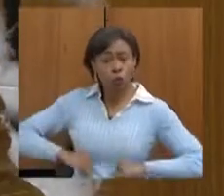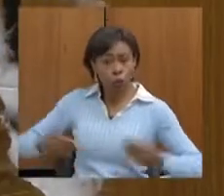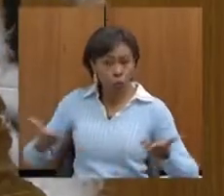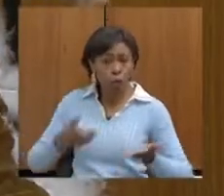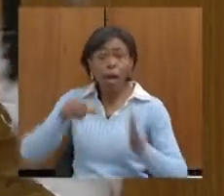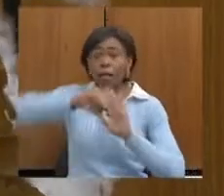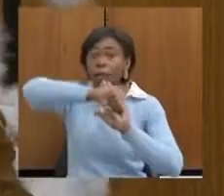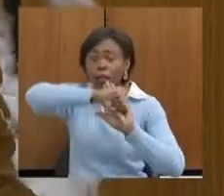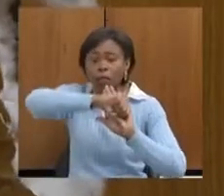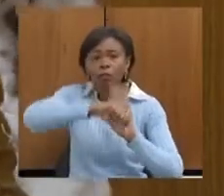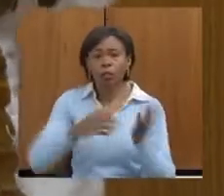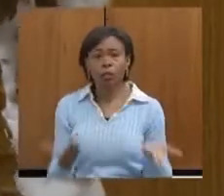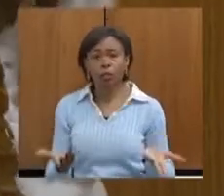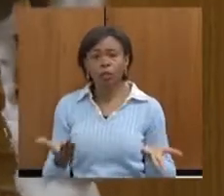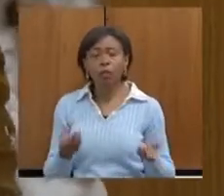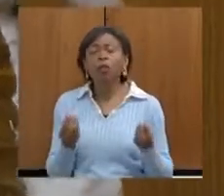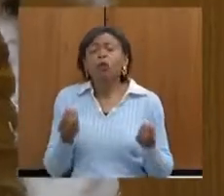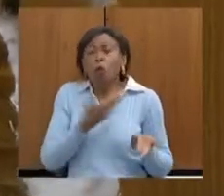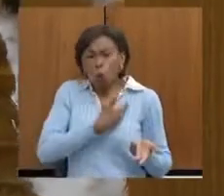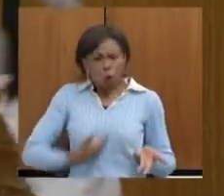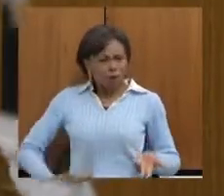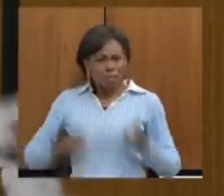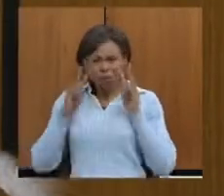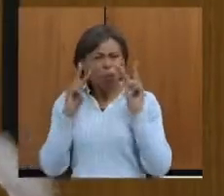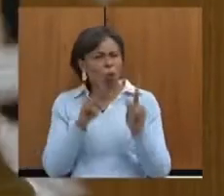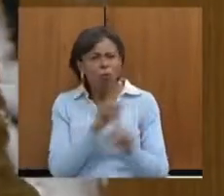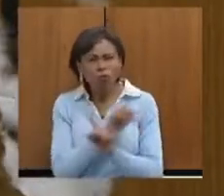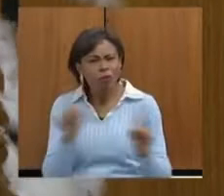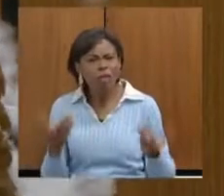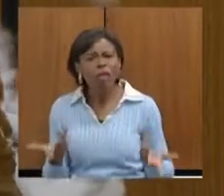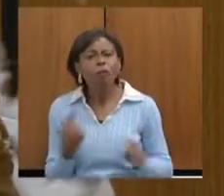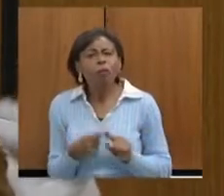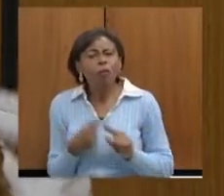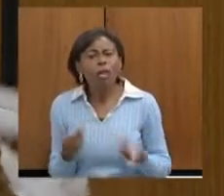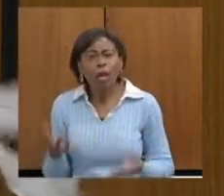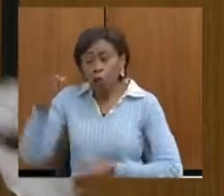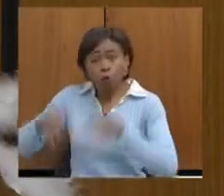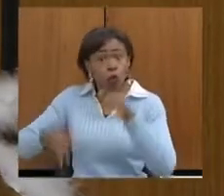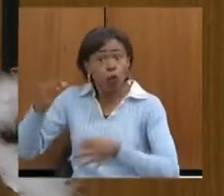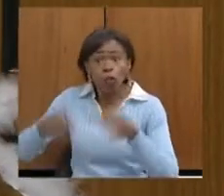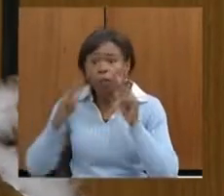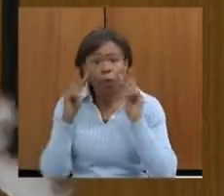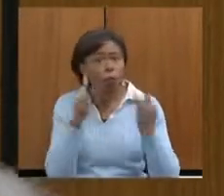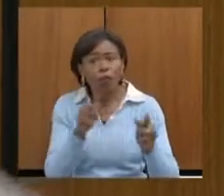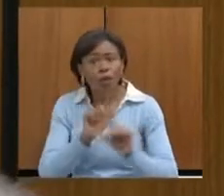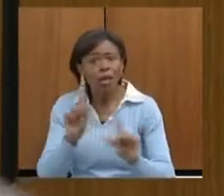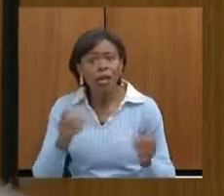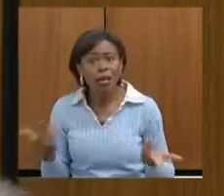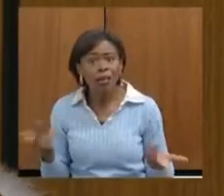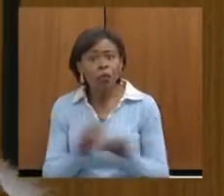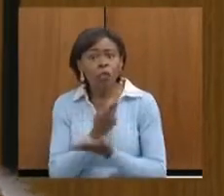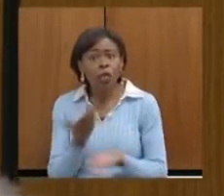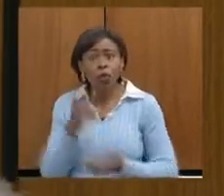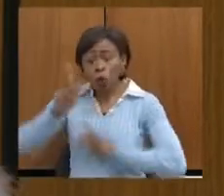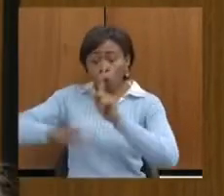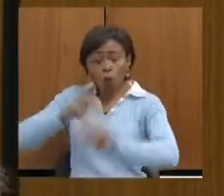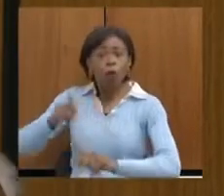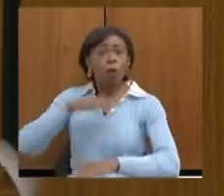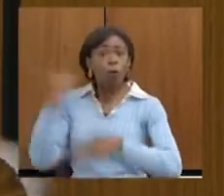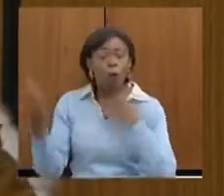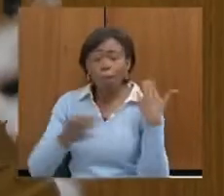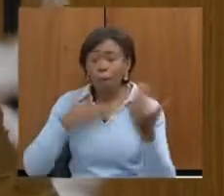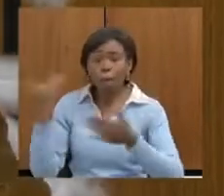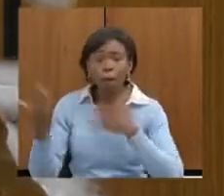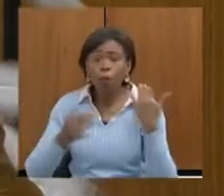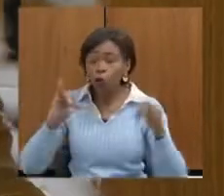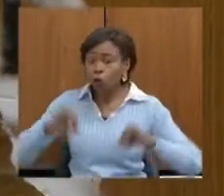creme Ah e por quê que o estado não tá vendo isso porque ele Oxe tu não está vendo isso o povo está morrendo a cada dia mais